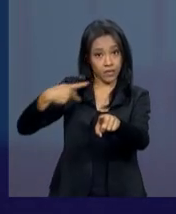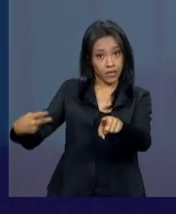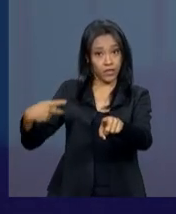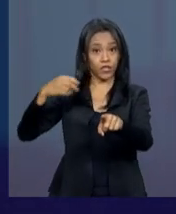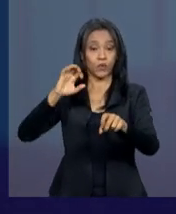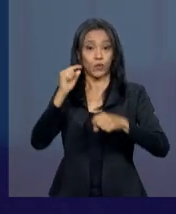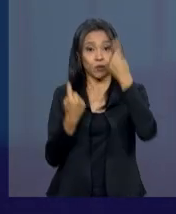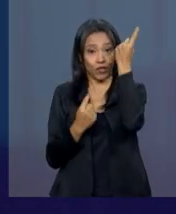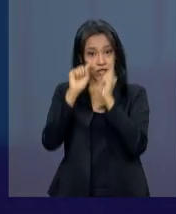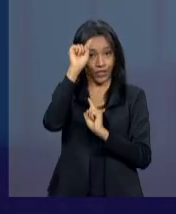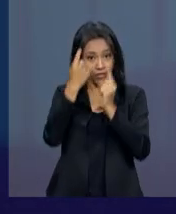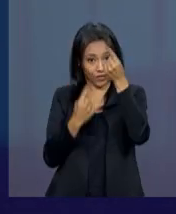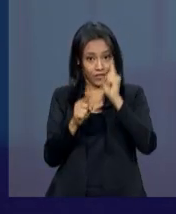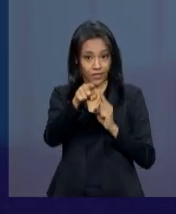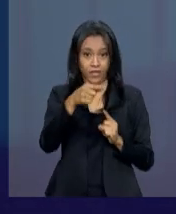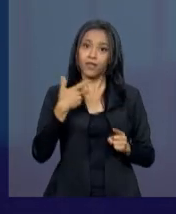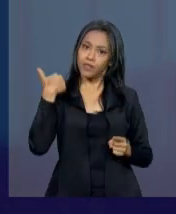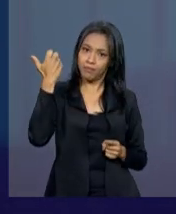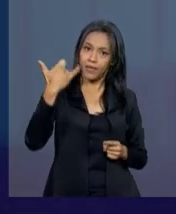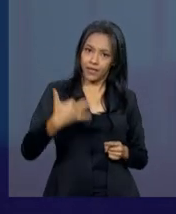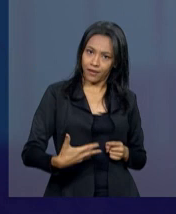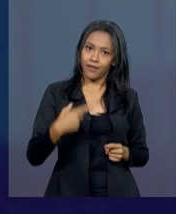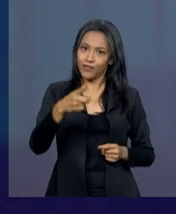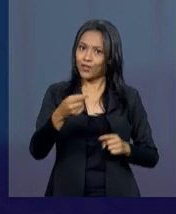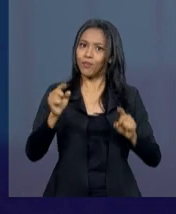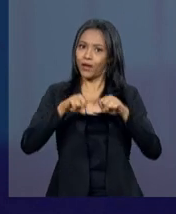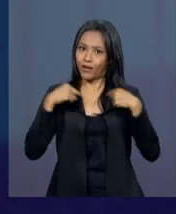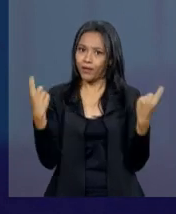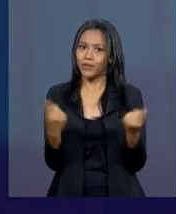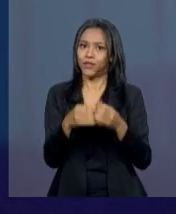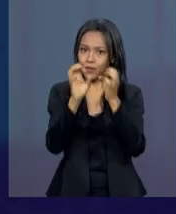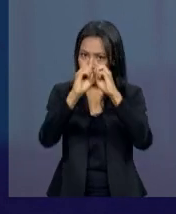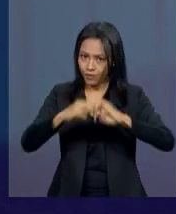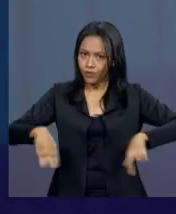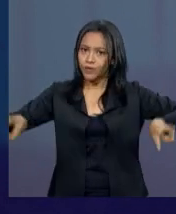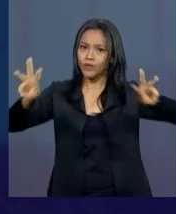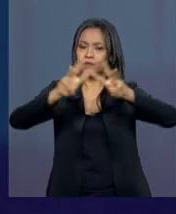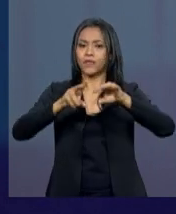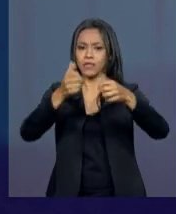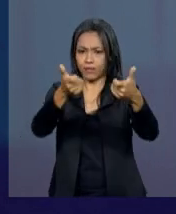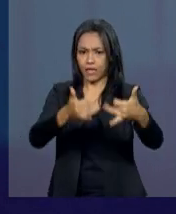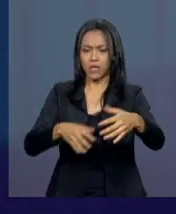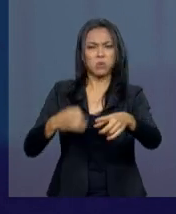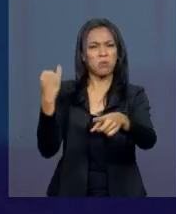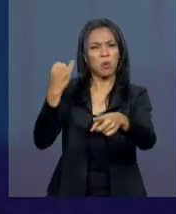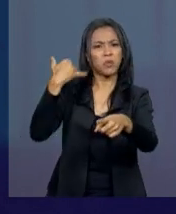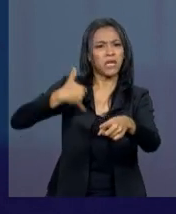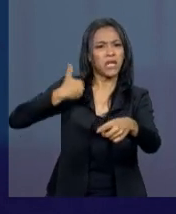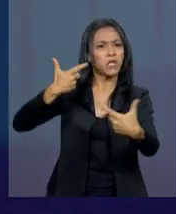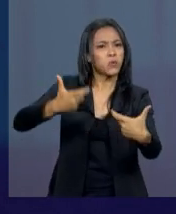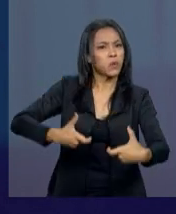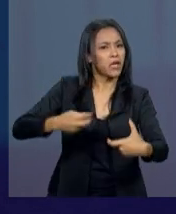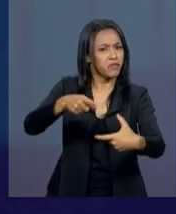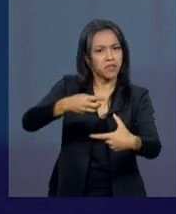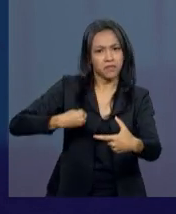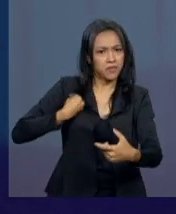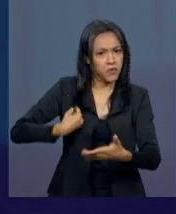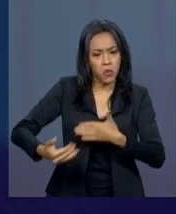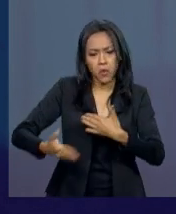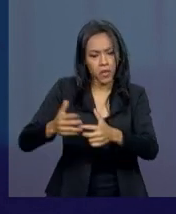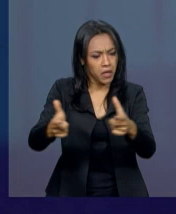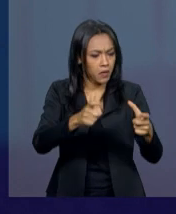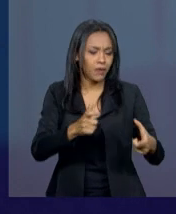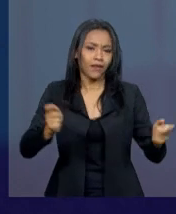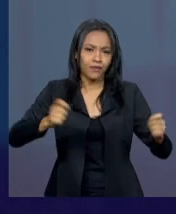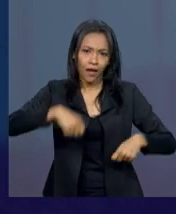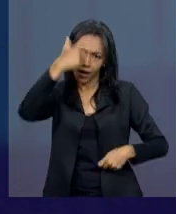e também falando sobre a assembléia das nações unidas ela disse não importa as circunstâncias a idade o lugar onde você vive qualquer um pode fazer